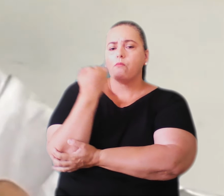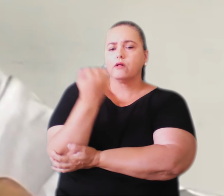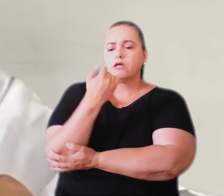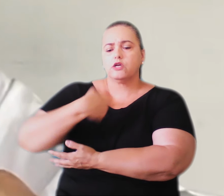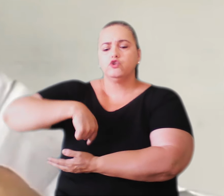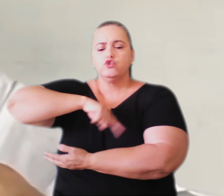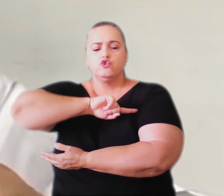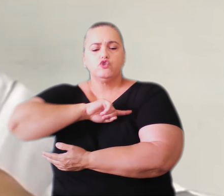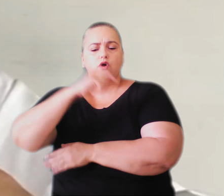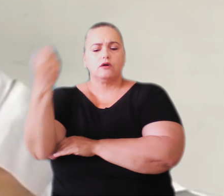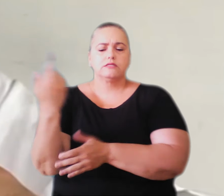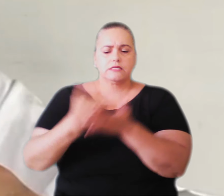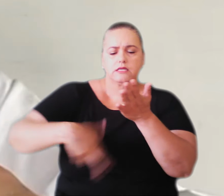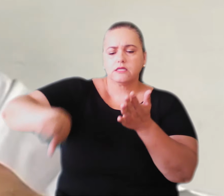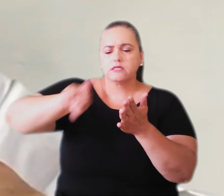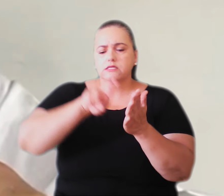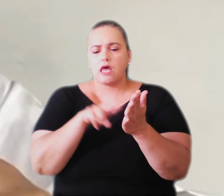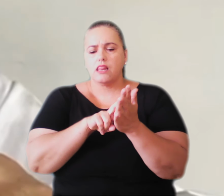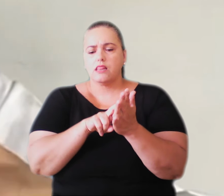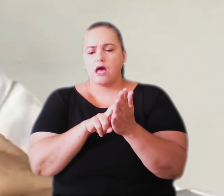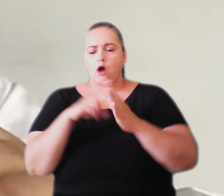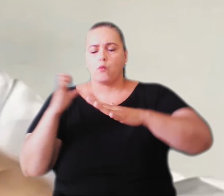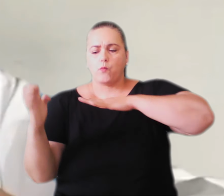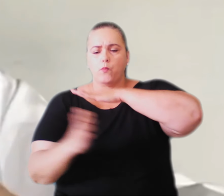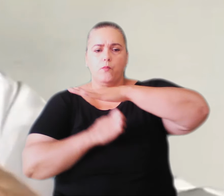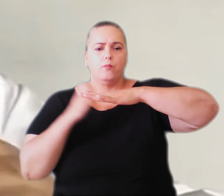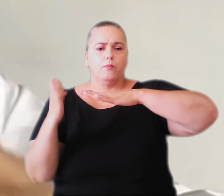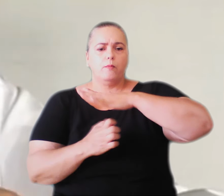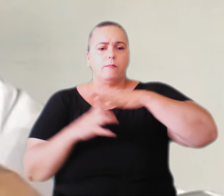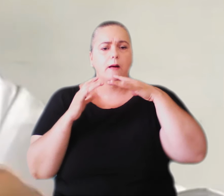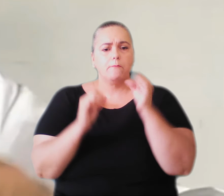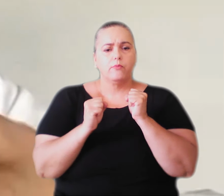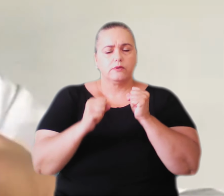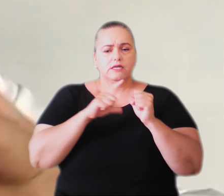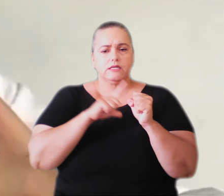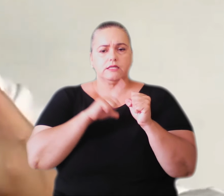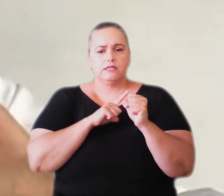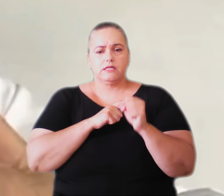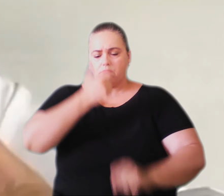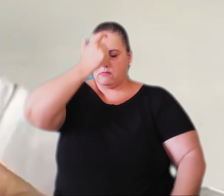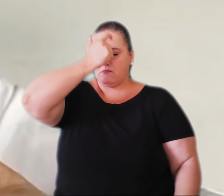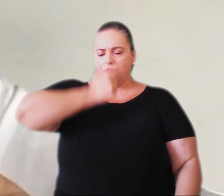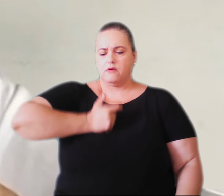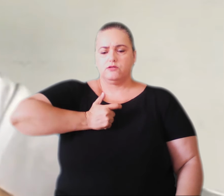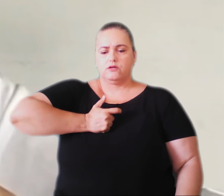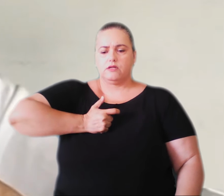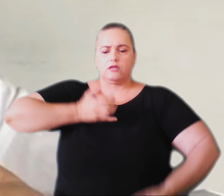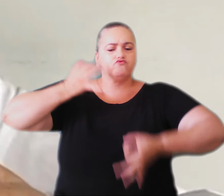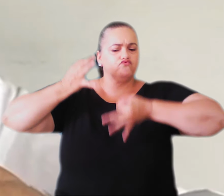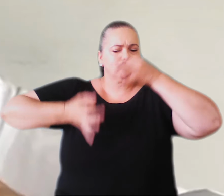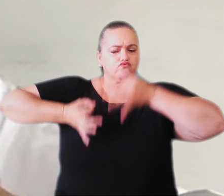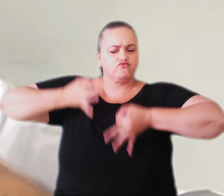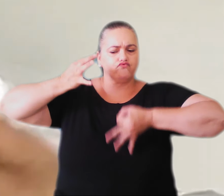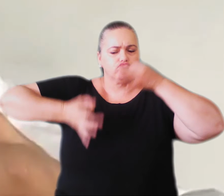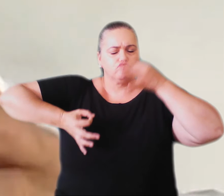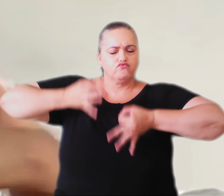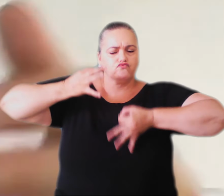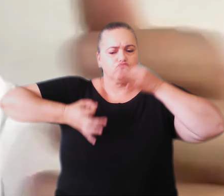nos registrarmos como empresa para podermos ter uma personalidade jurídica e assim